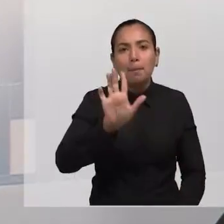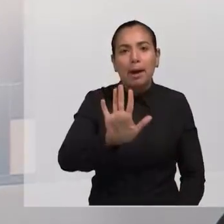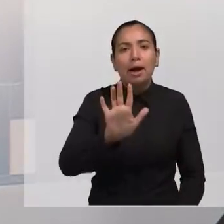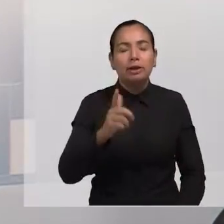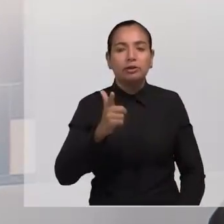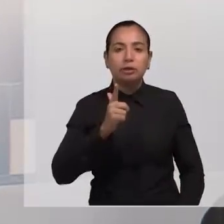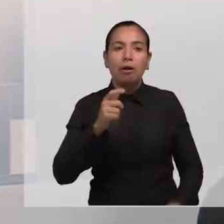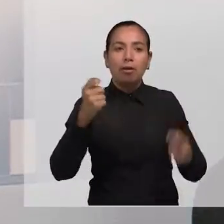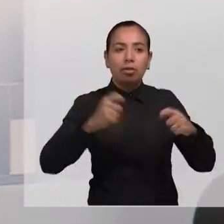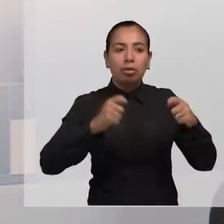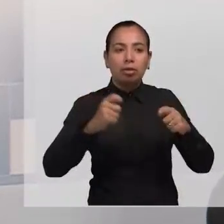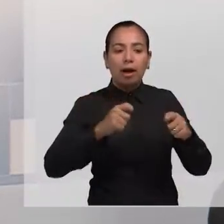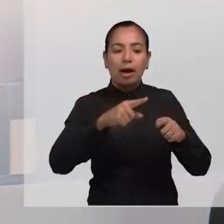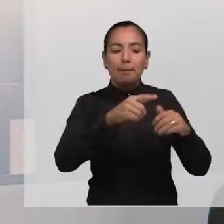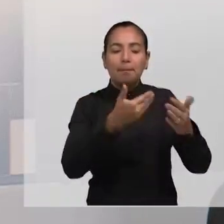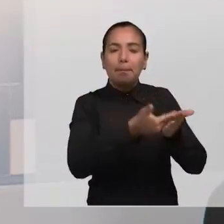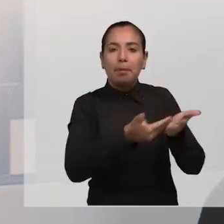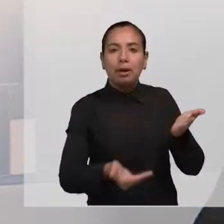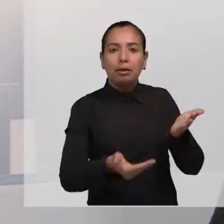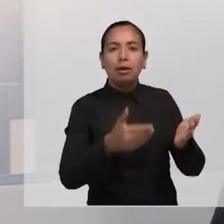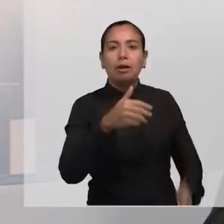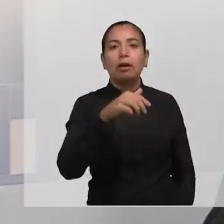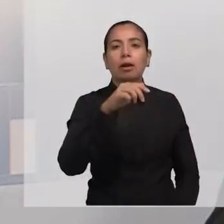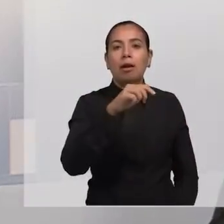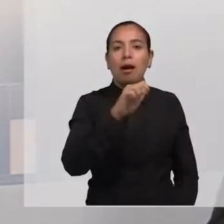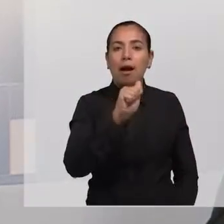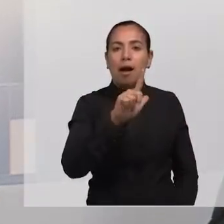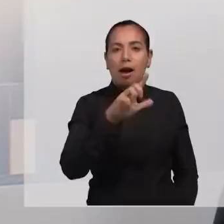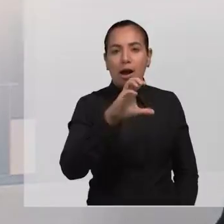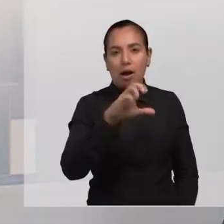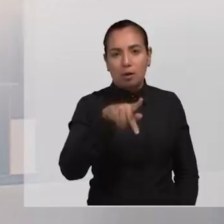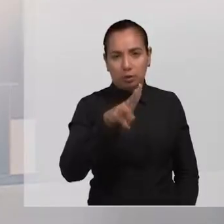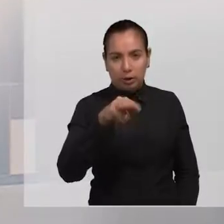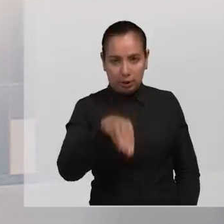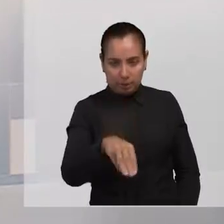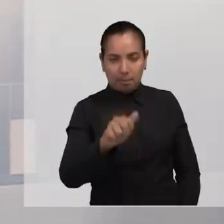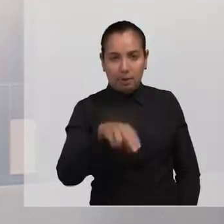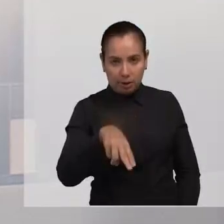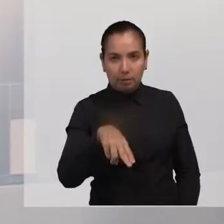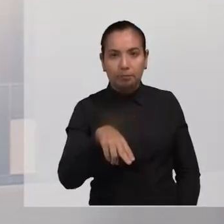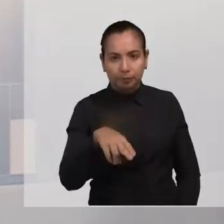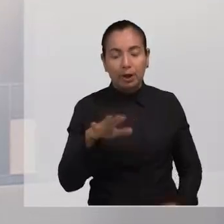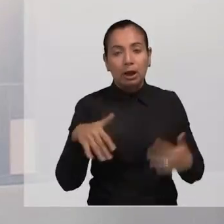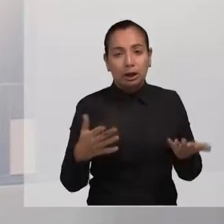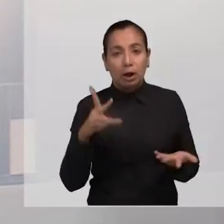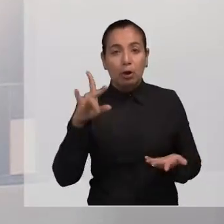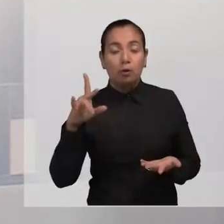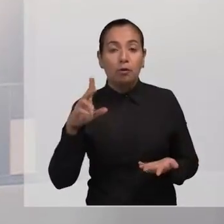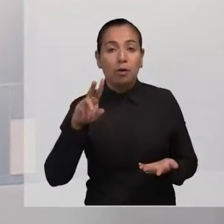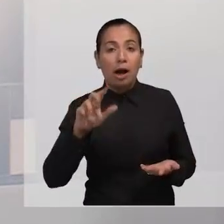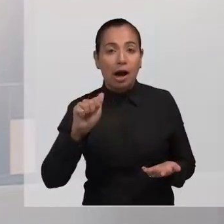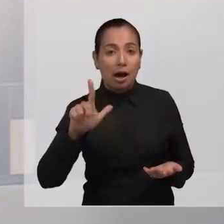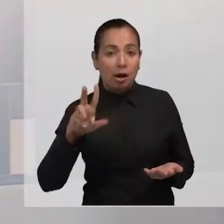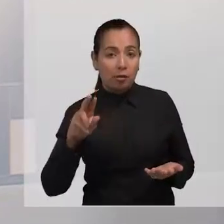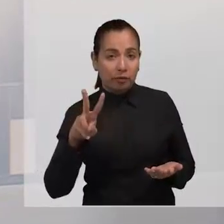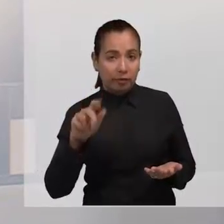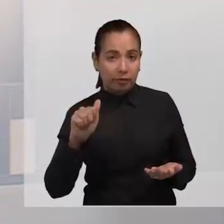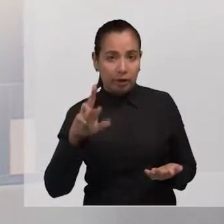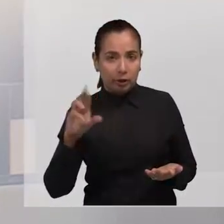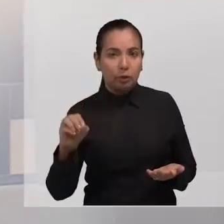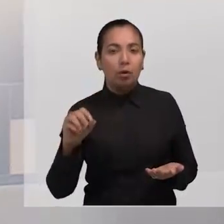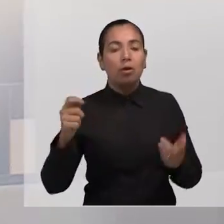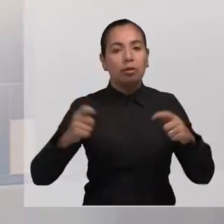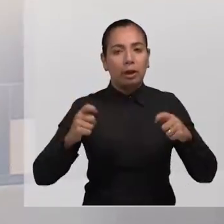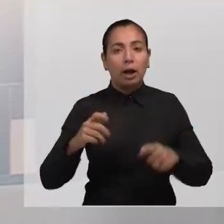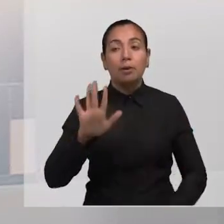baixo e não permitir que ele fosse ao segundo turno, e depois o mesmo Álvaro Dias apoiaria a chapa Ciro-Marina ou